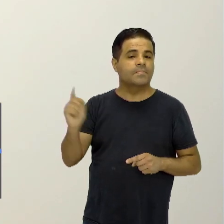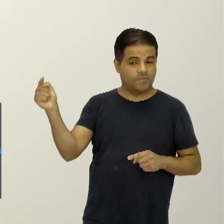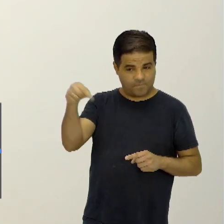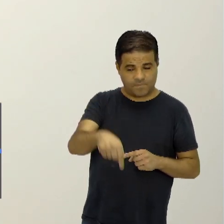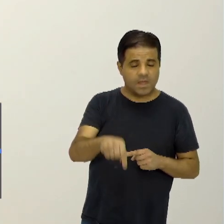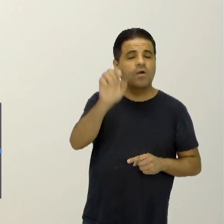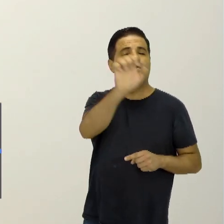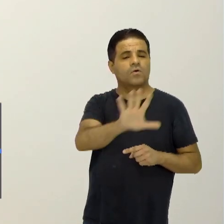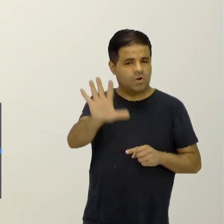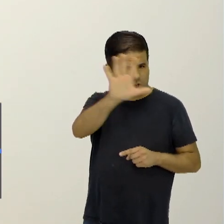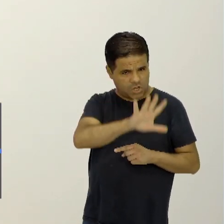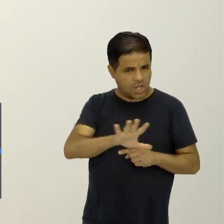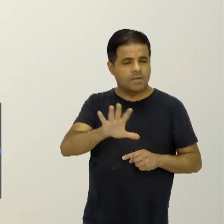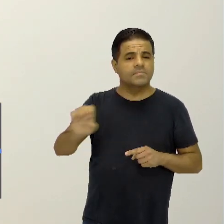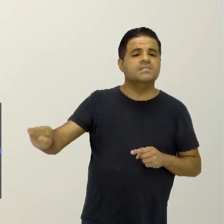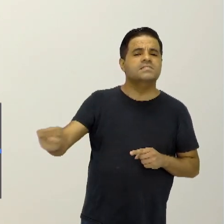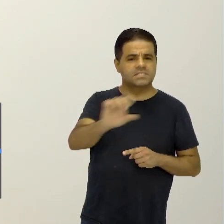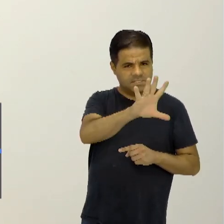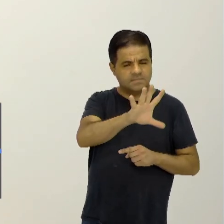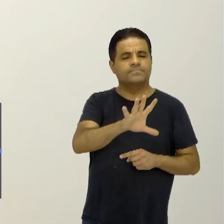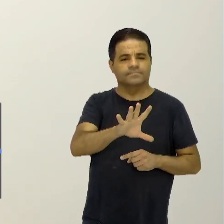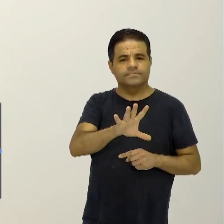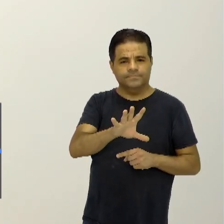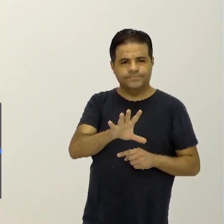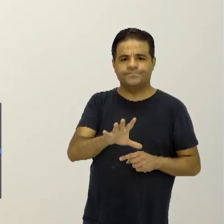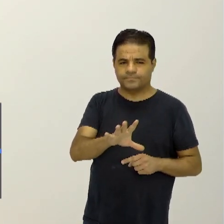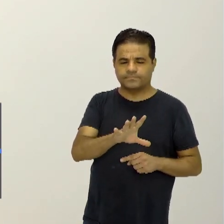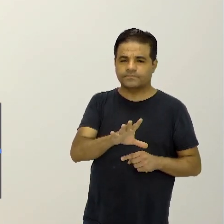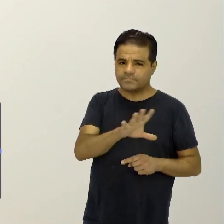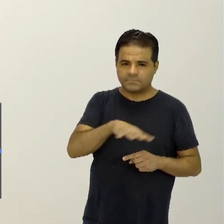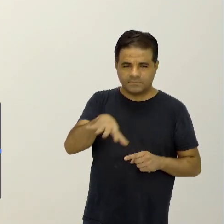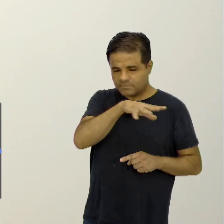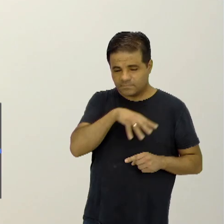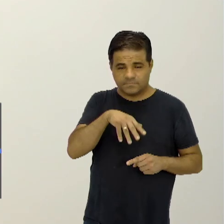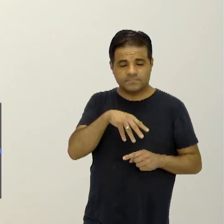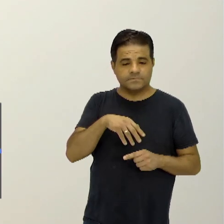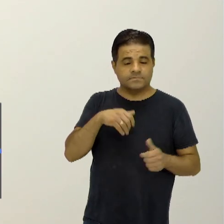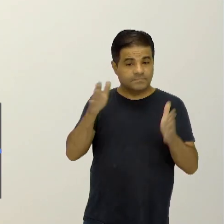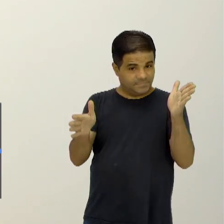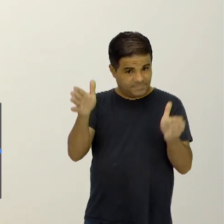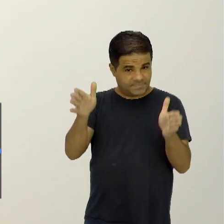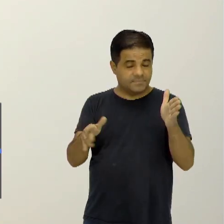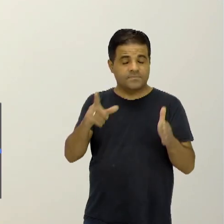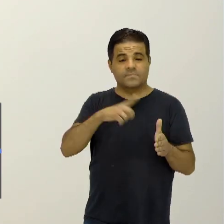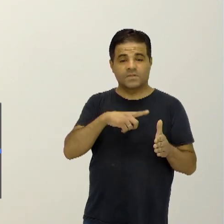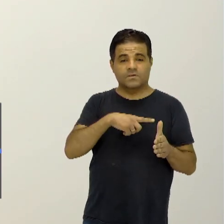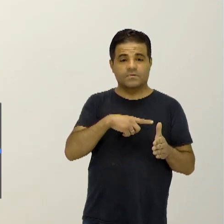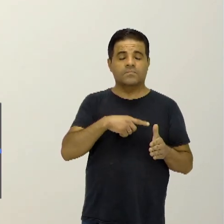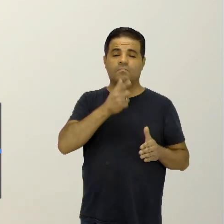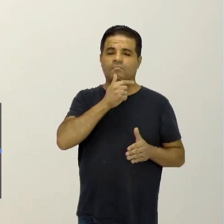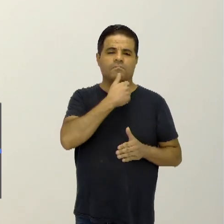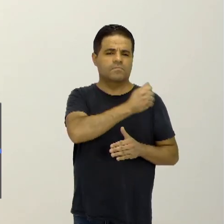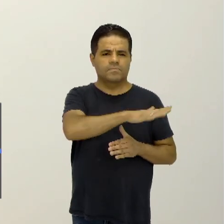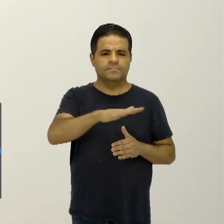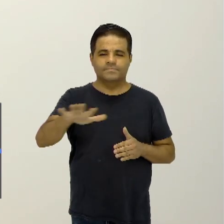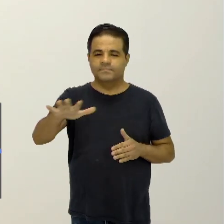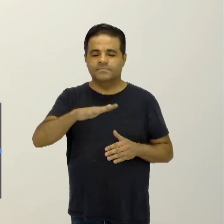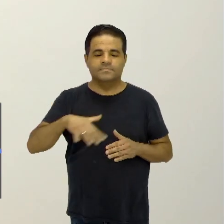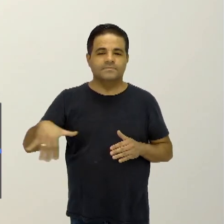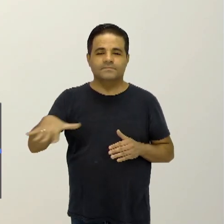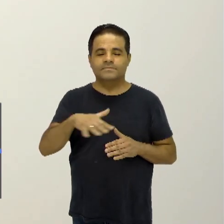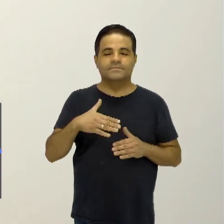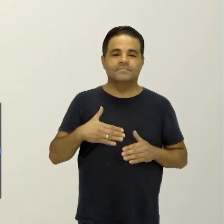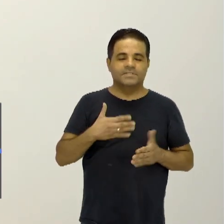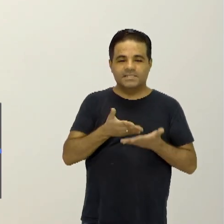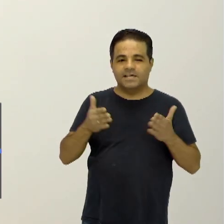Europa. Inglaterra está ali do lado, na verdade, está ali do lado. Entre elas eu tenho ali o mar, né? Entre as